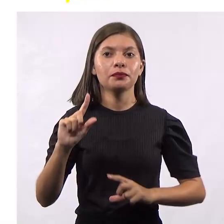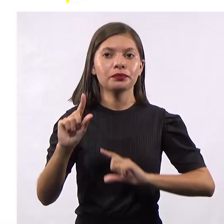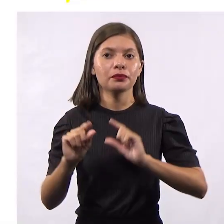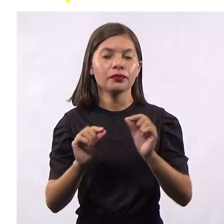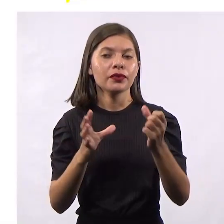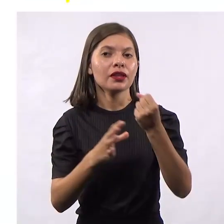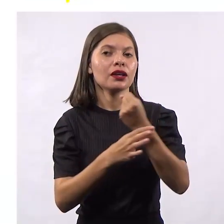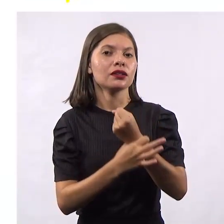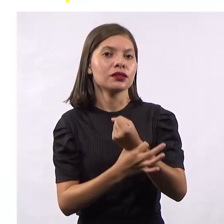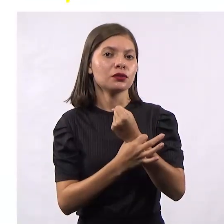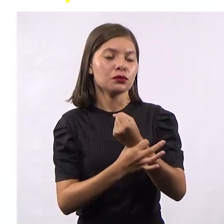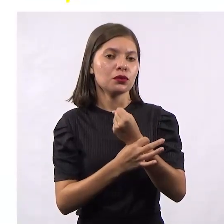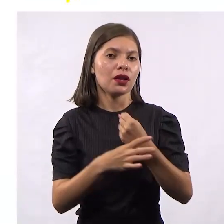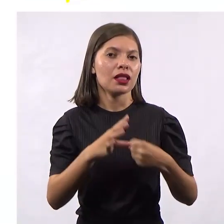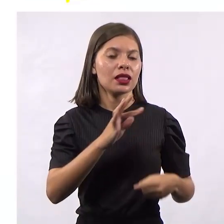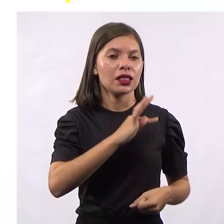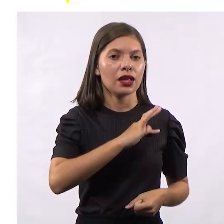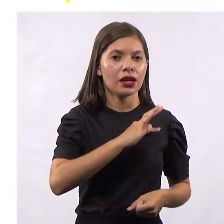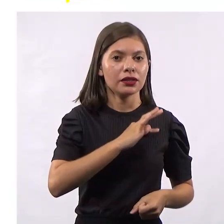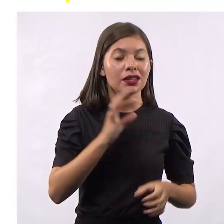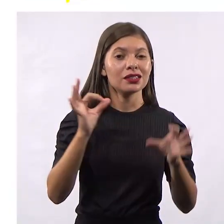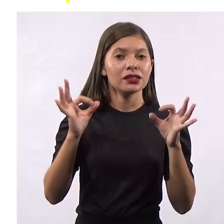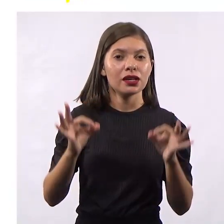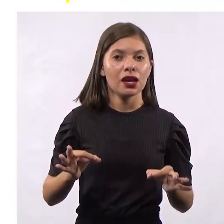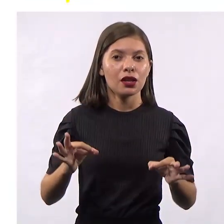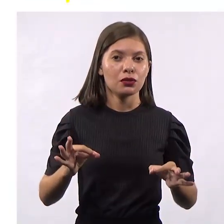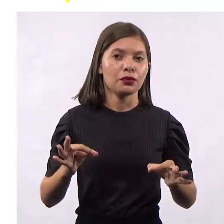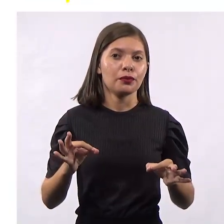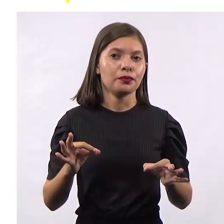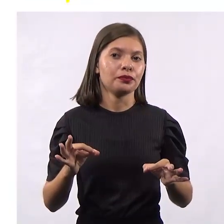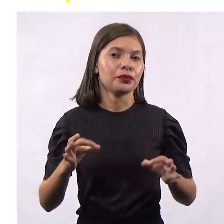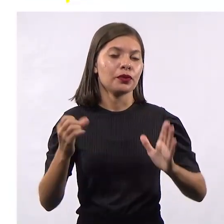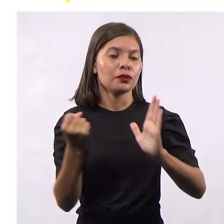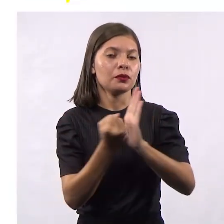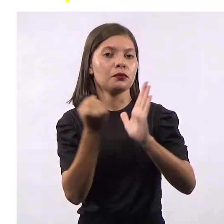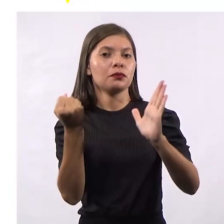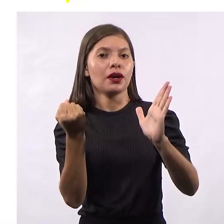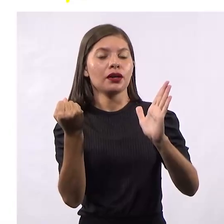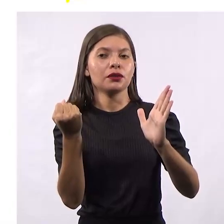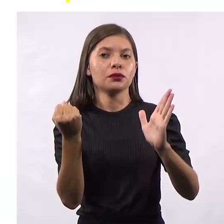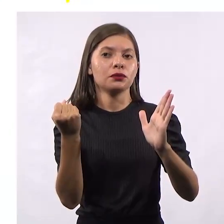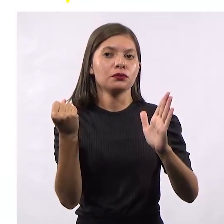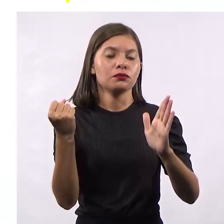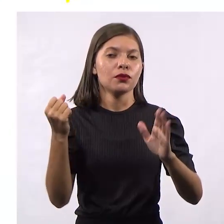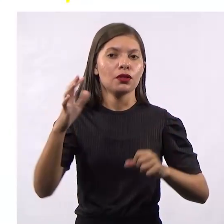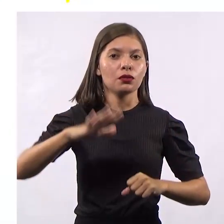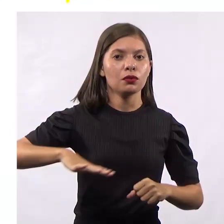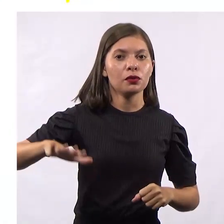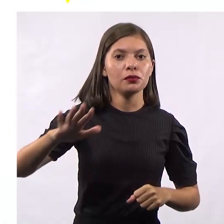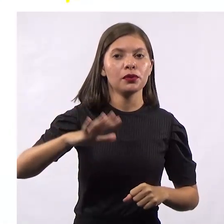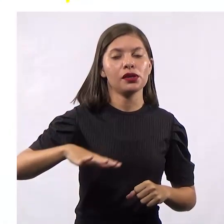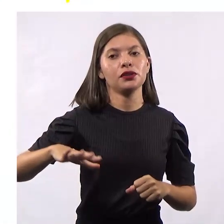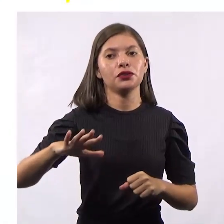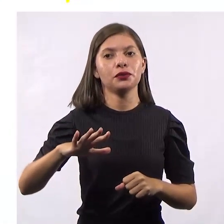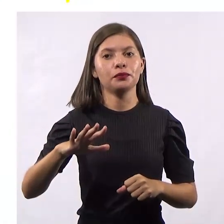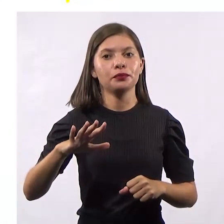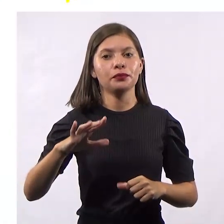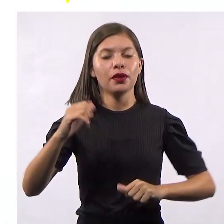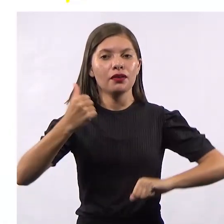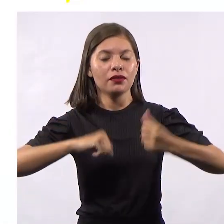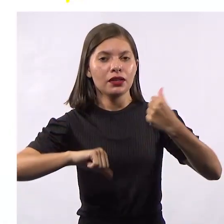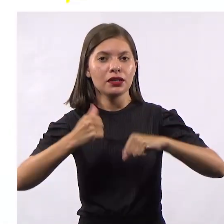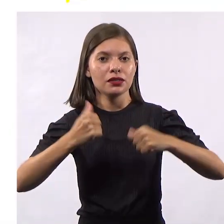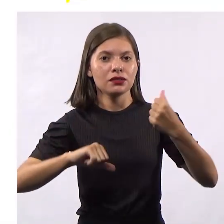assegura a viabilidade técnica e o adequado tratamento do impacto ambiental do empreendimento e que possibilita a avaliação do custo da obra